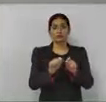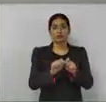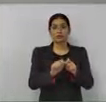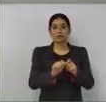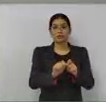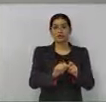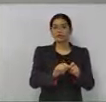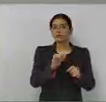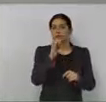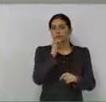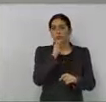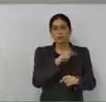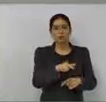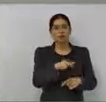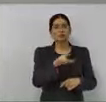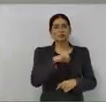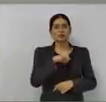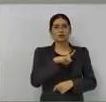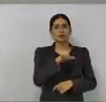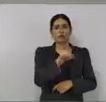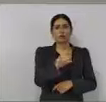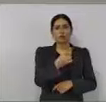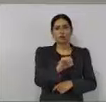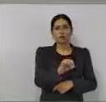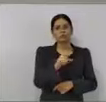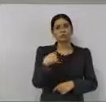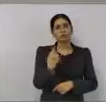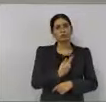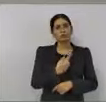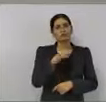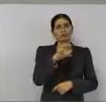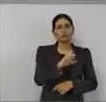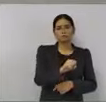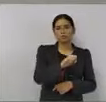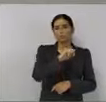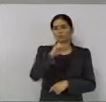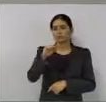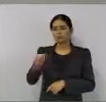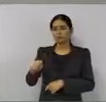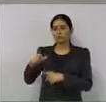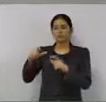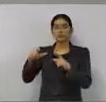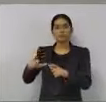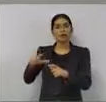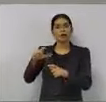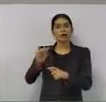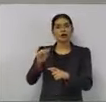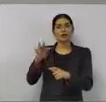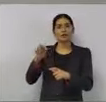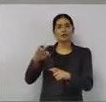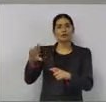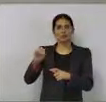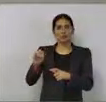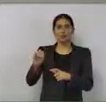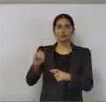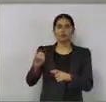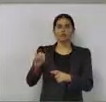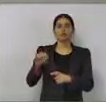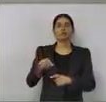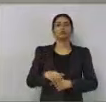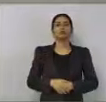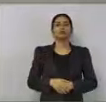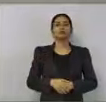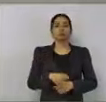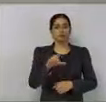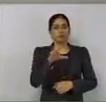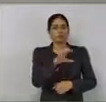para um aterro sanitário na região metropolitana. Então, essa solução seria fazer a codisposição, né? Colocar o